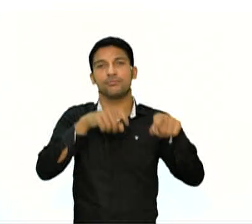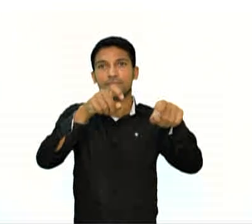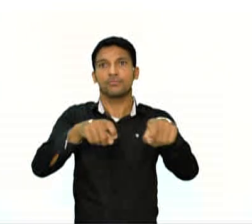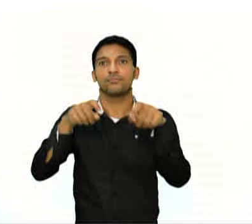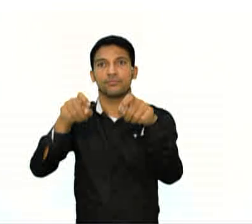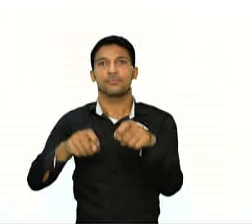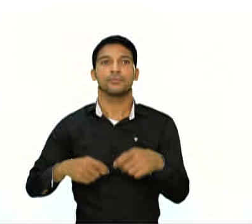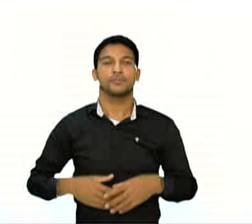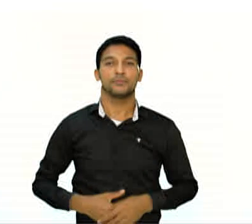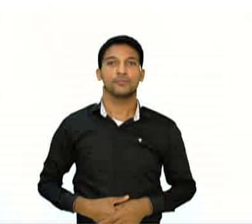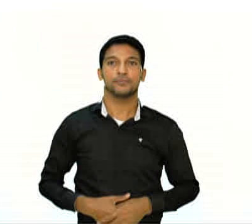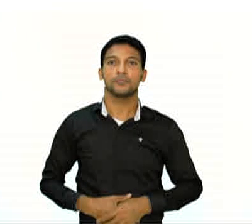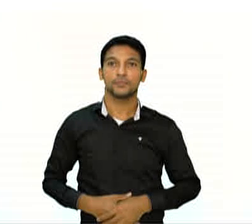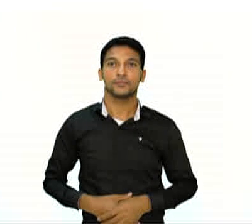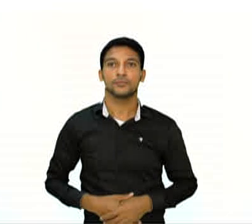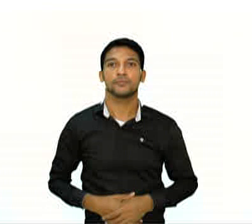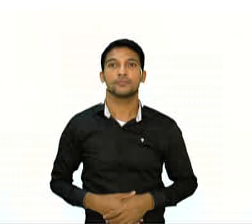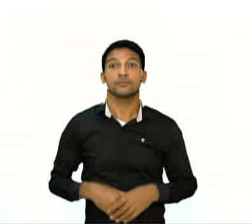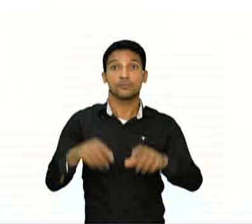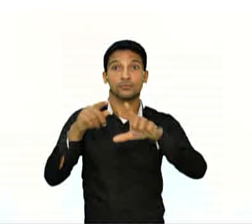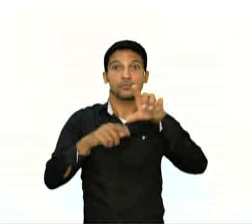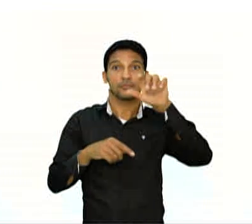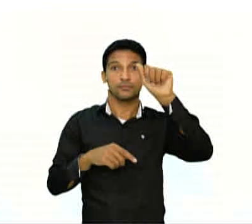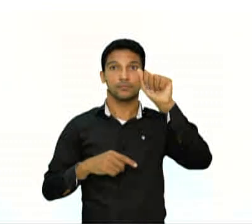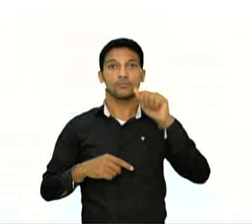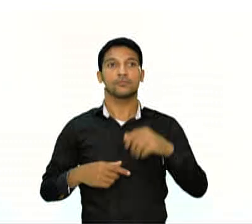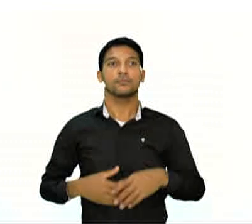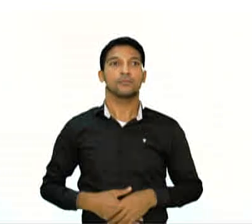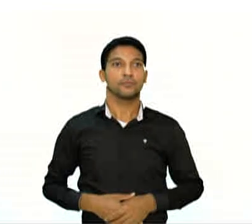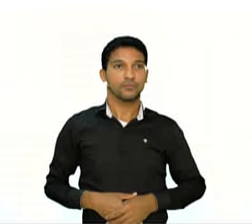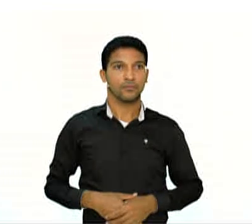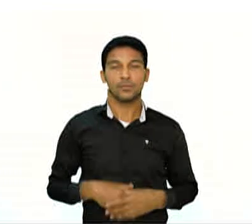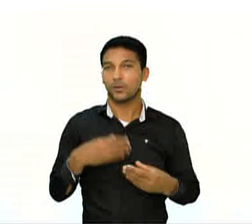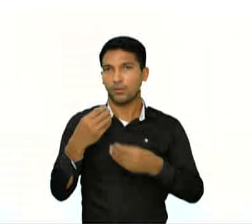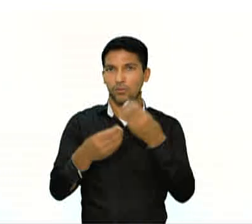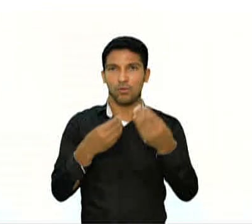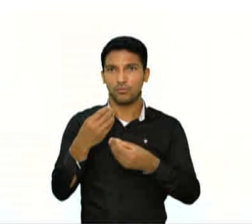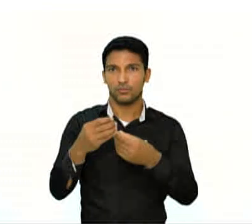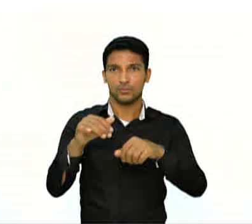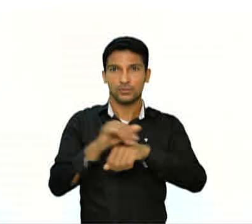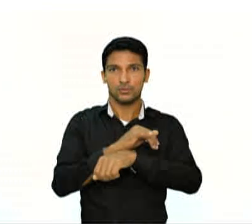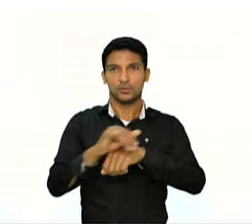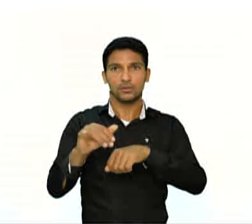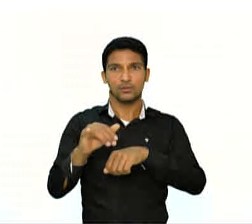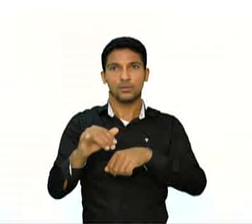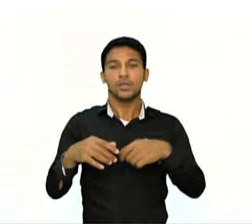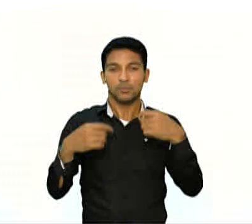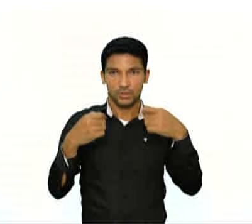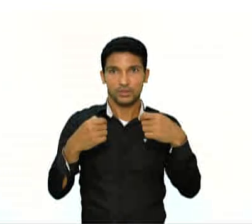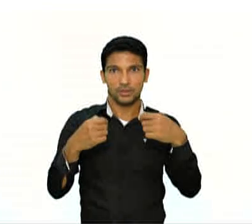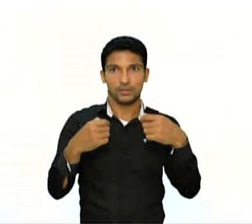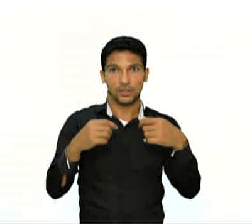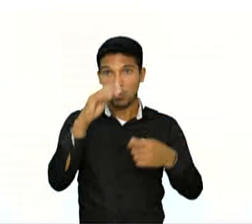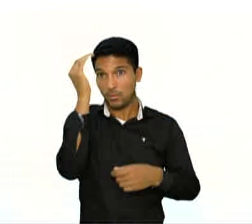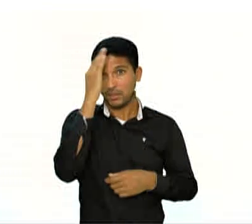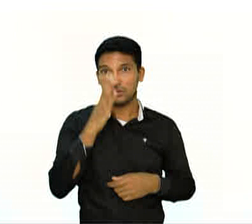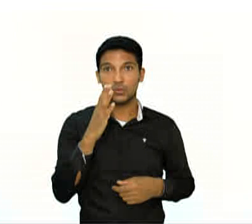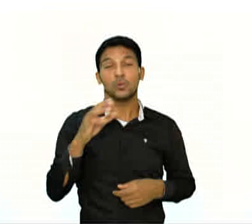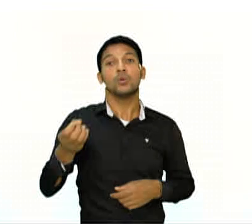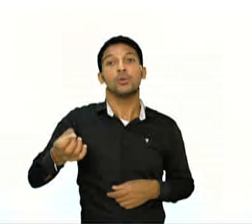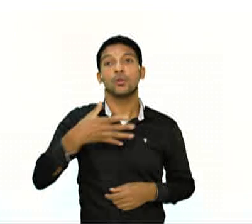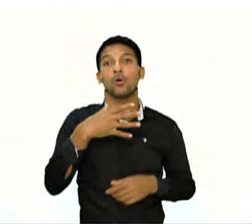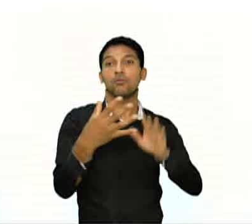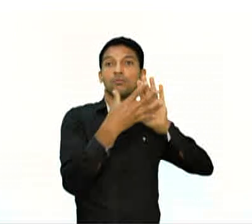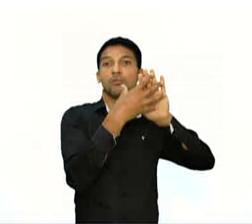sustentável, pressupõe: letra A, traçar um novo modelo de desenvolvimento econômico para a nossa sociedade com